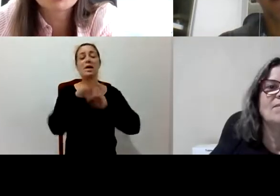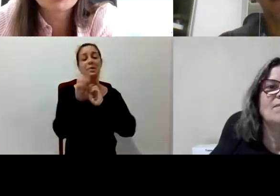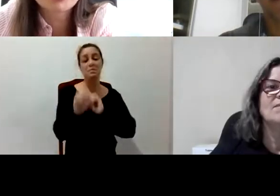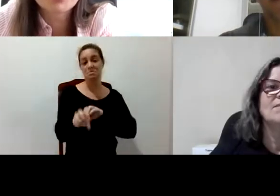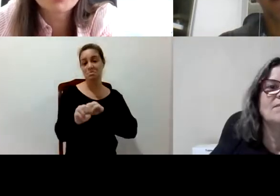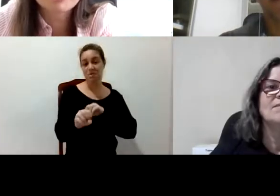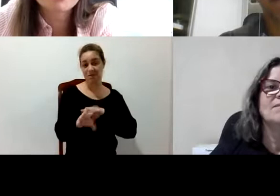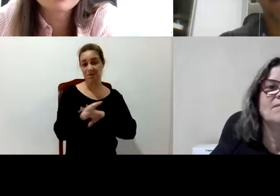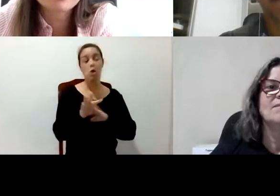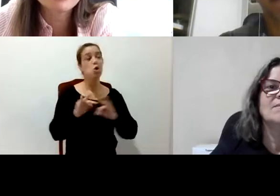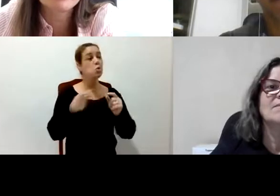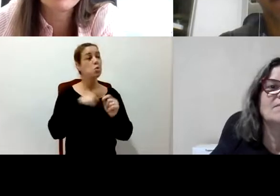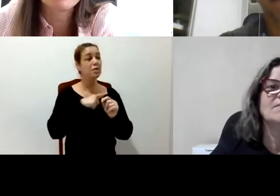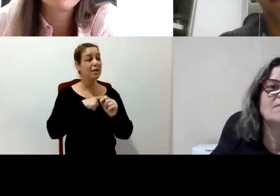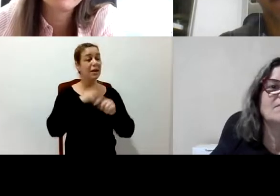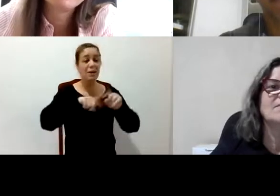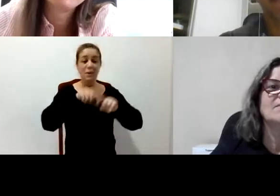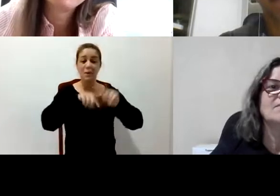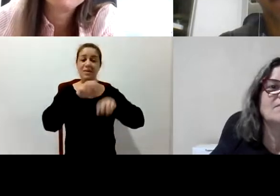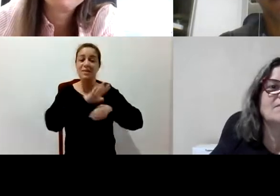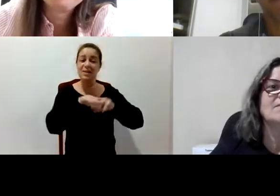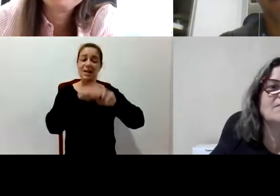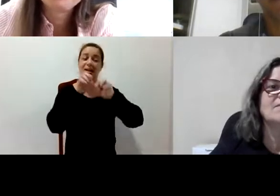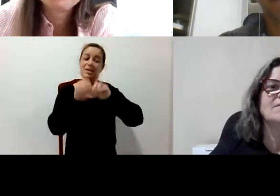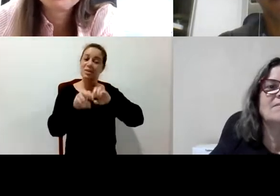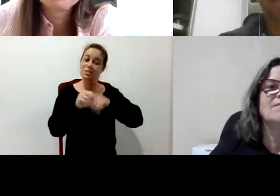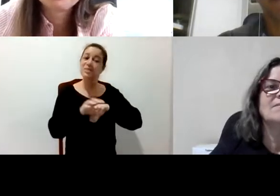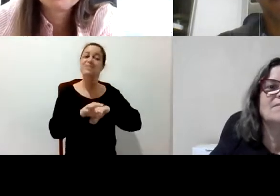que tem de produto educacional, a gente passa para eles assistirem.